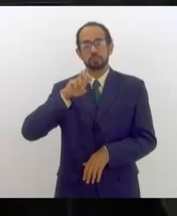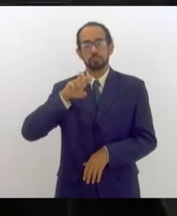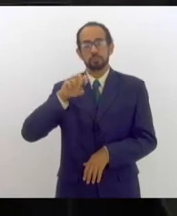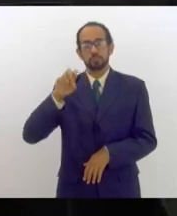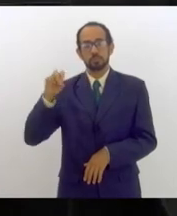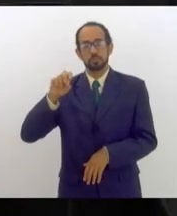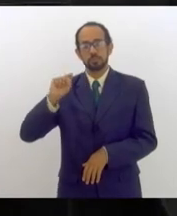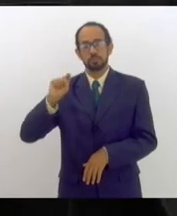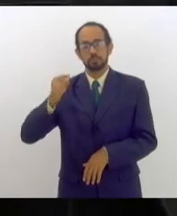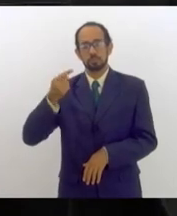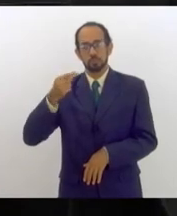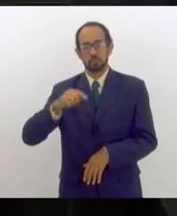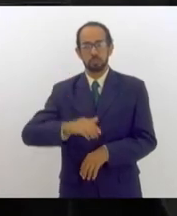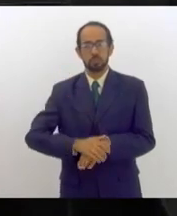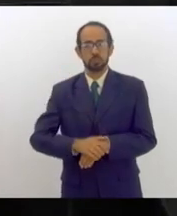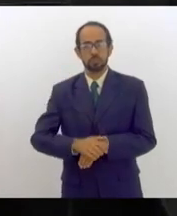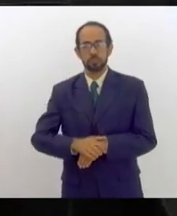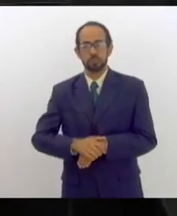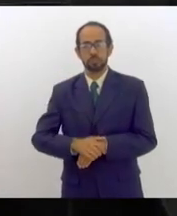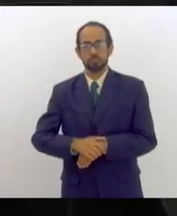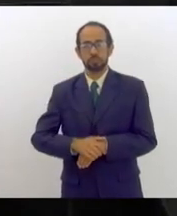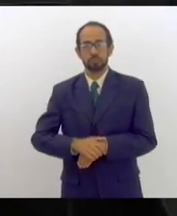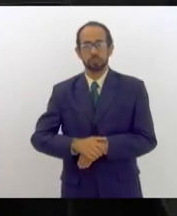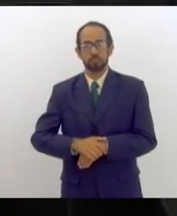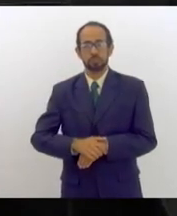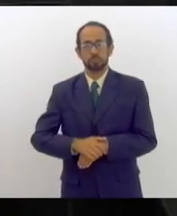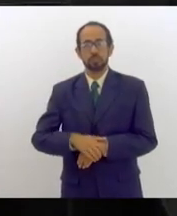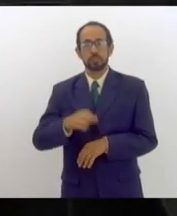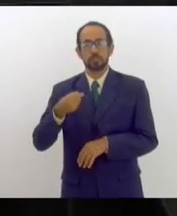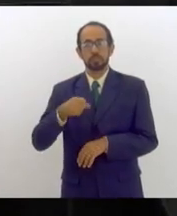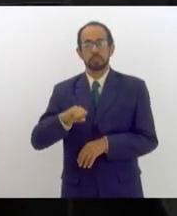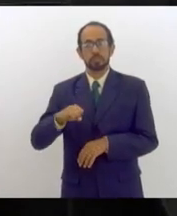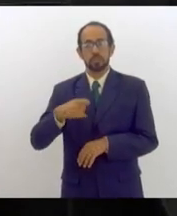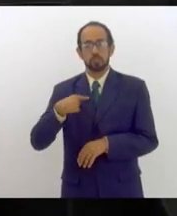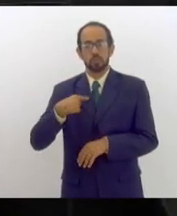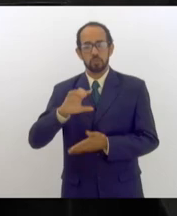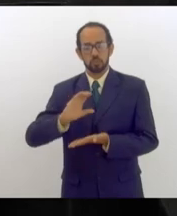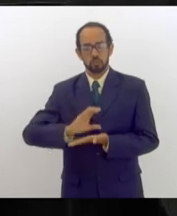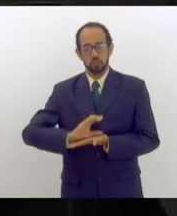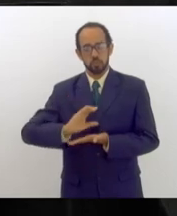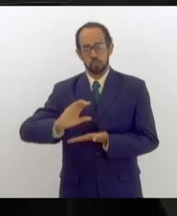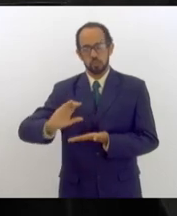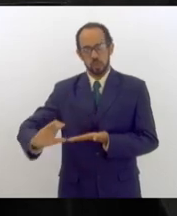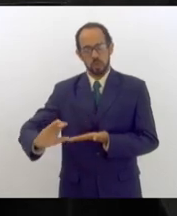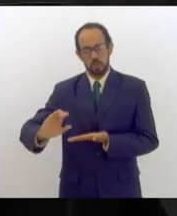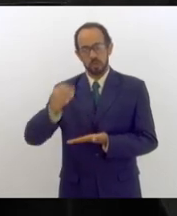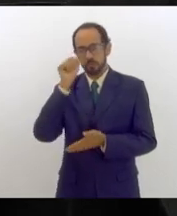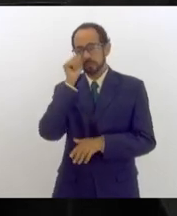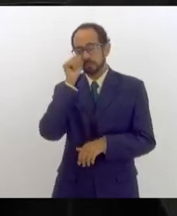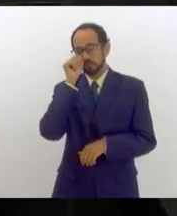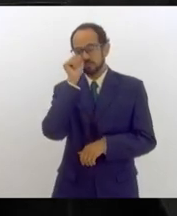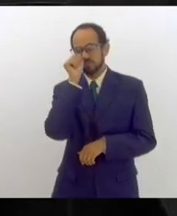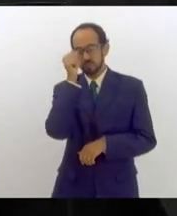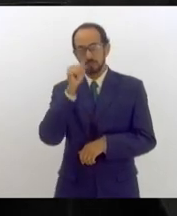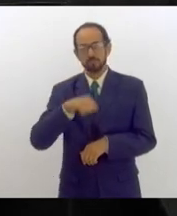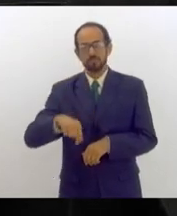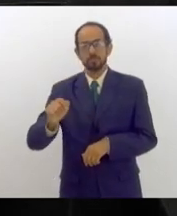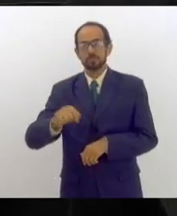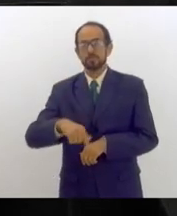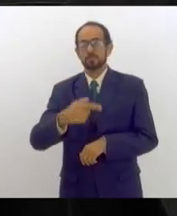lei da oferta e procura se eu fosse subsidiar a diferença de